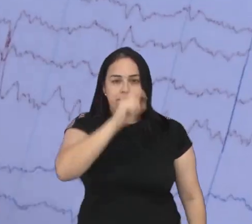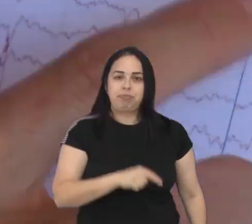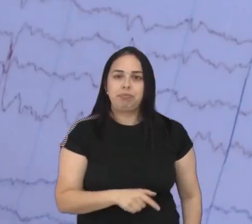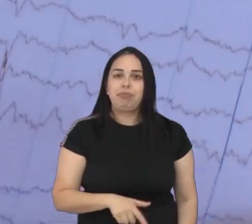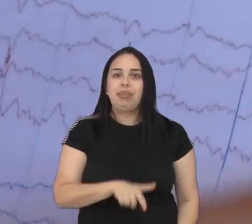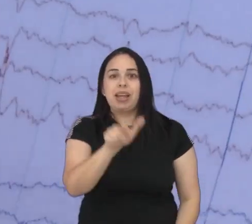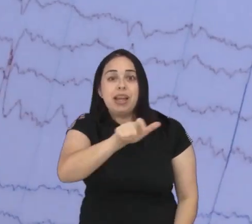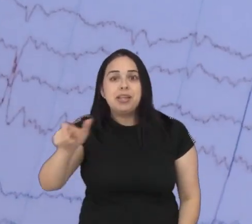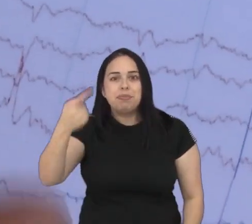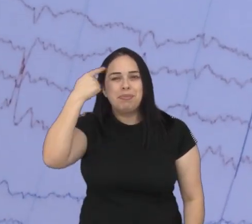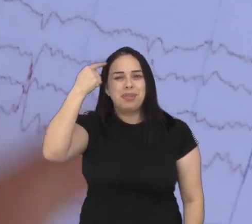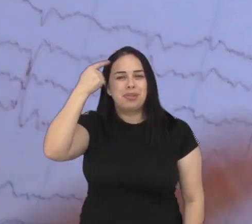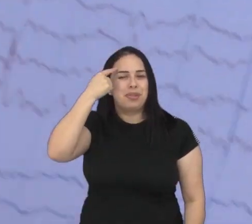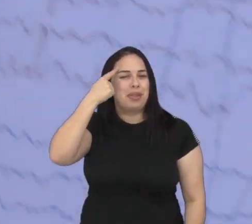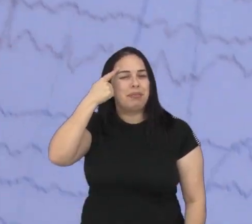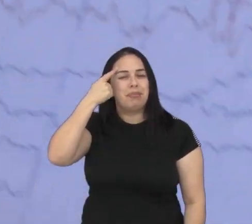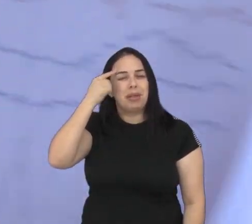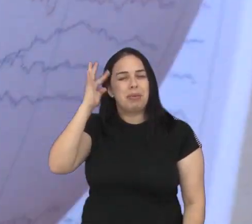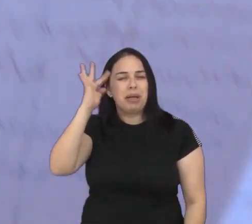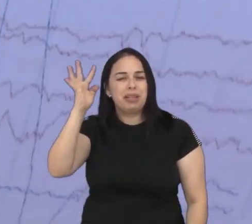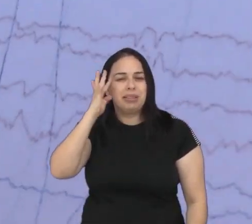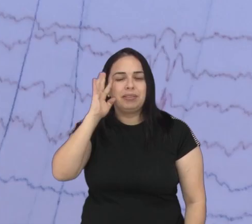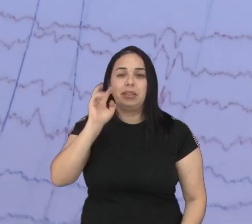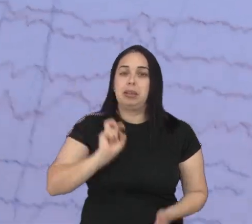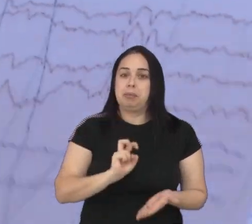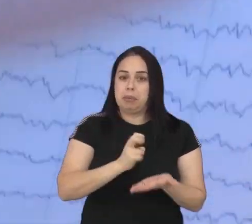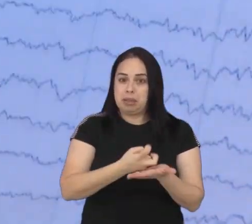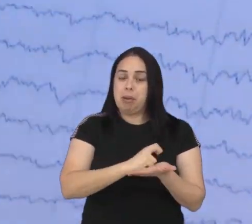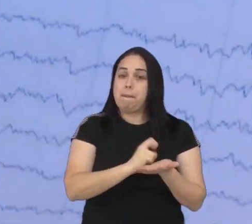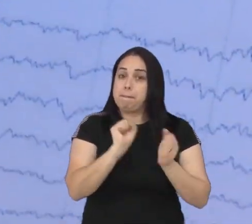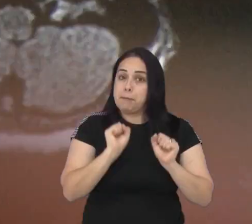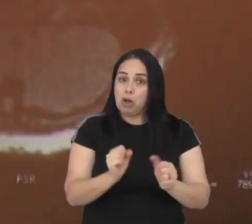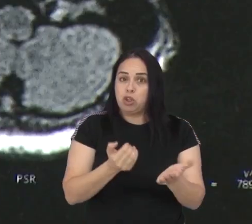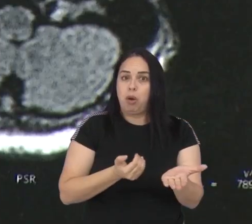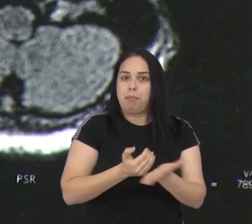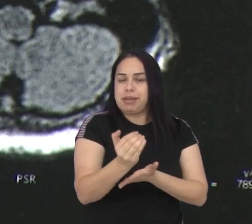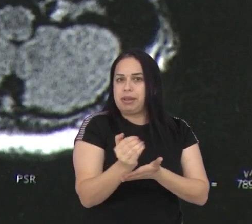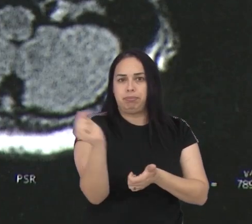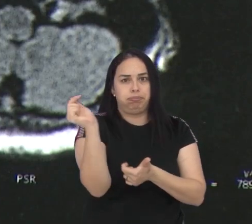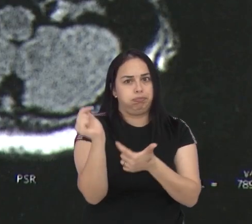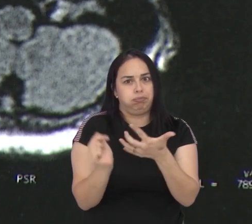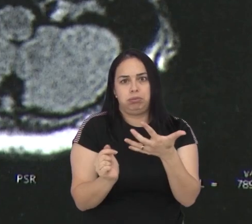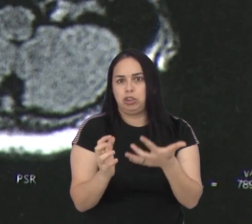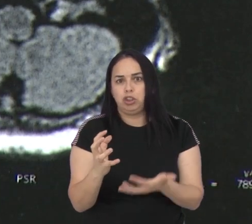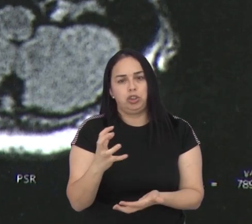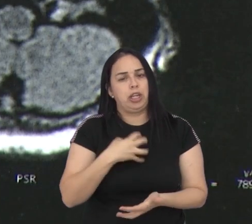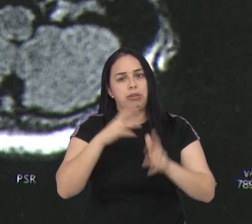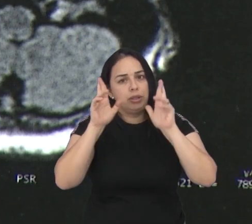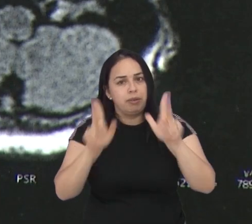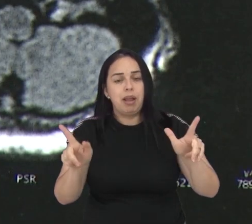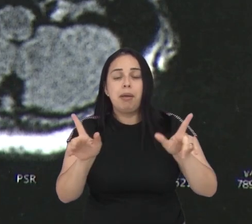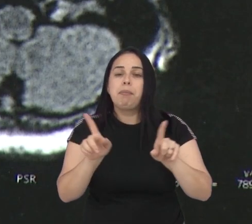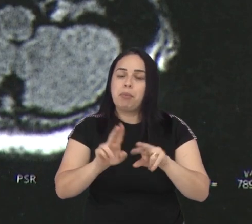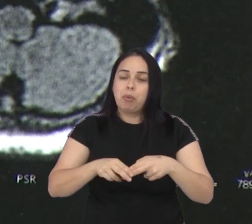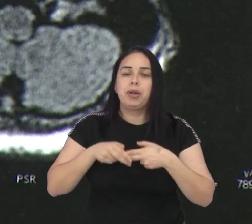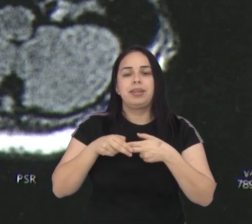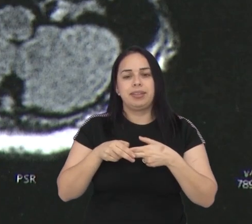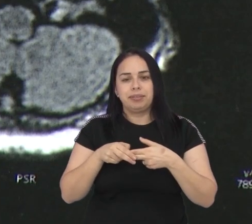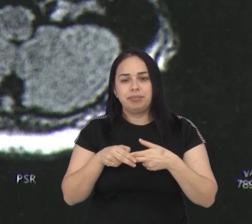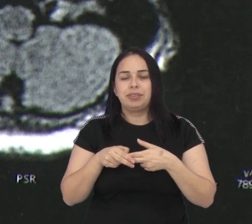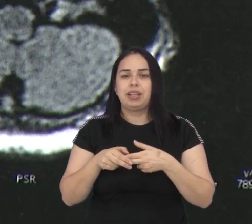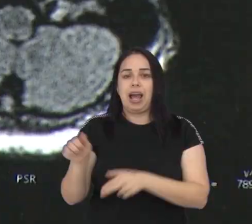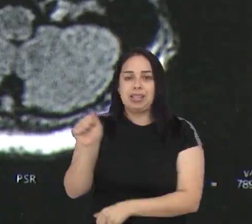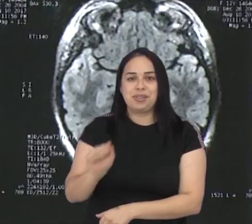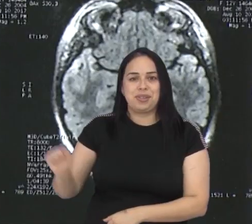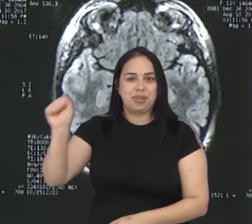hospital. Diferente do que muita gente imagina, a epilepsia pode se manifestar de diversas formas. E exatamente